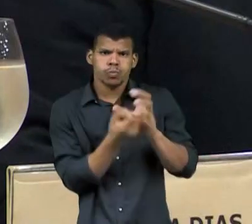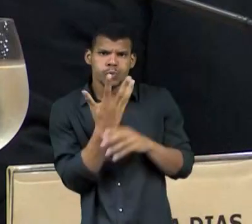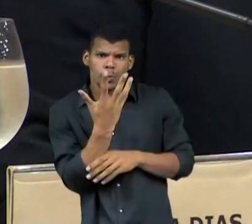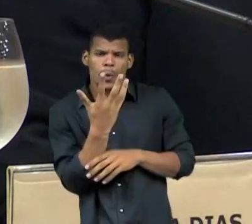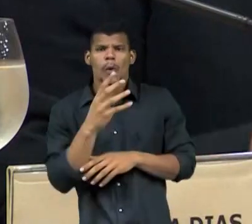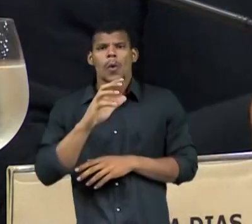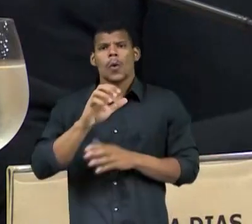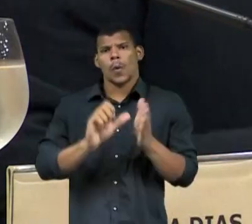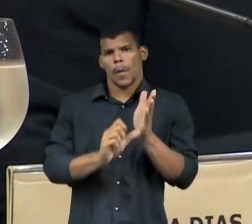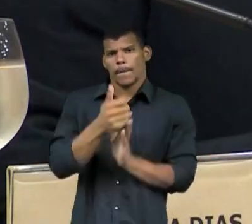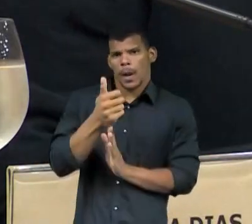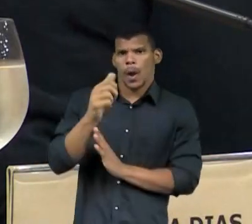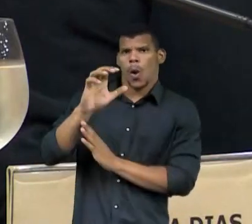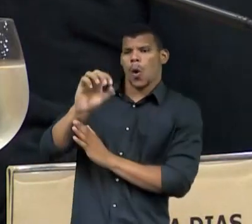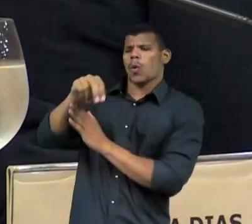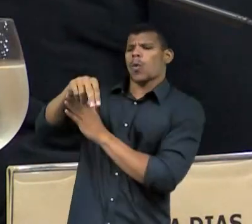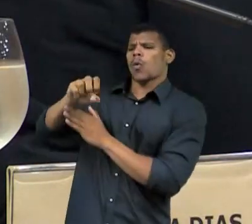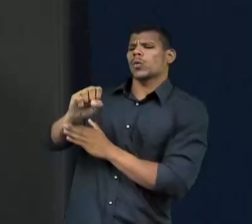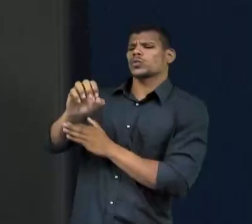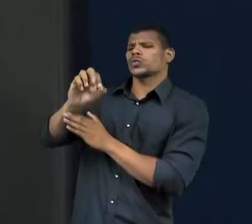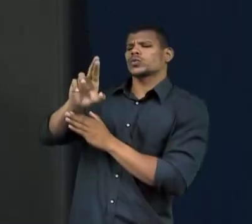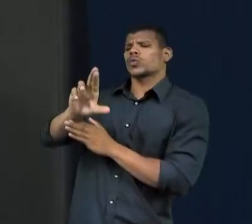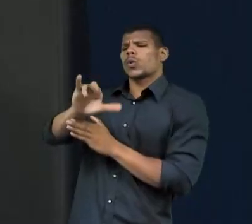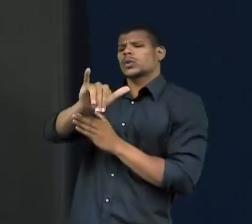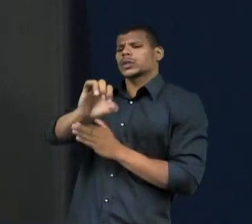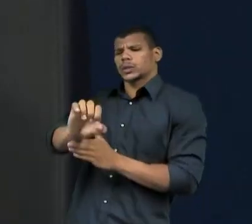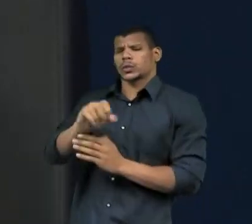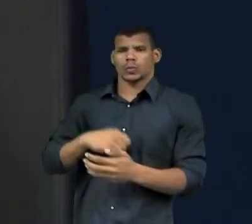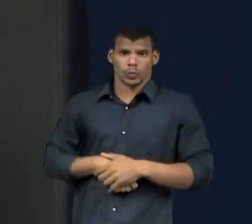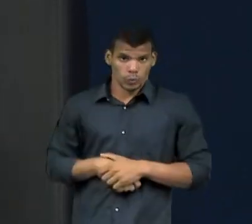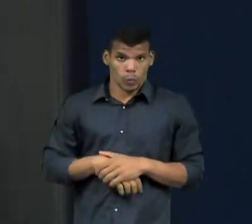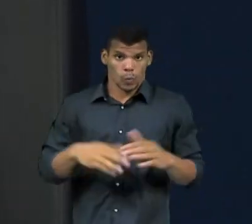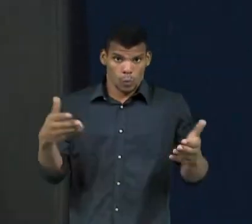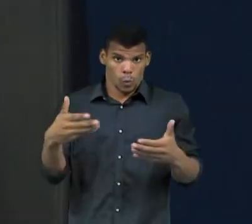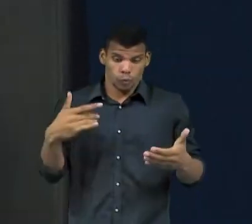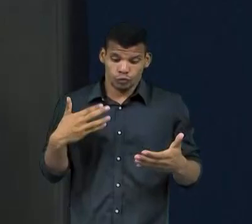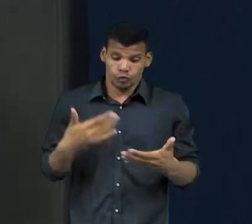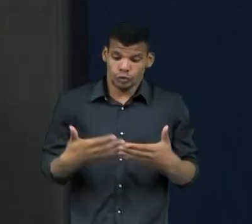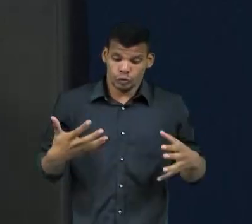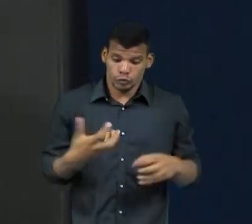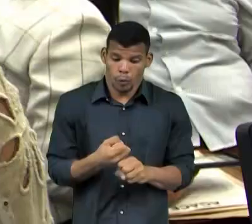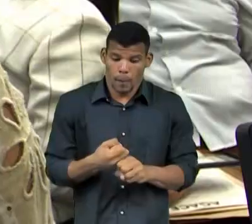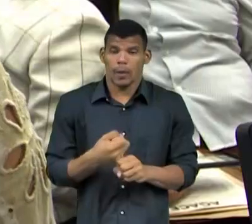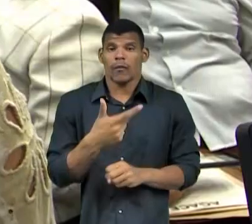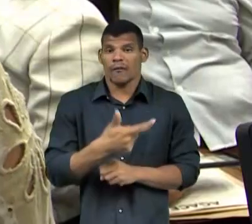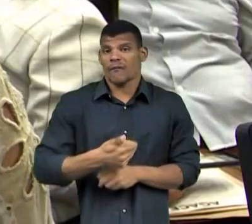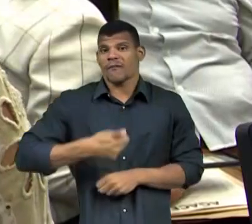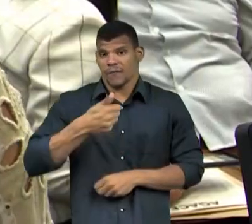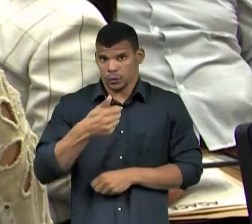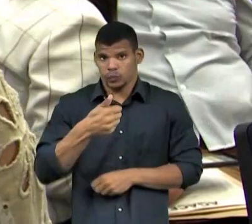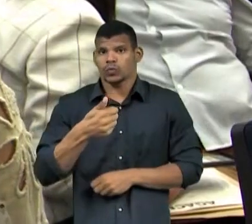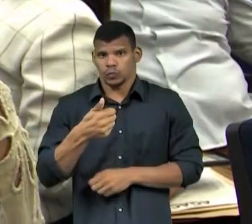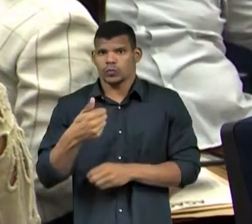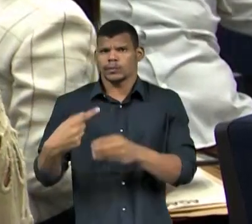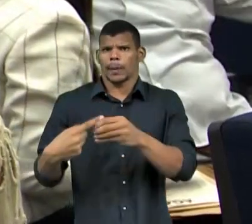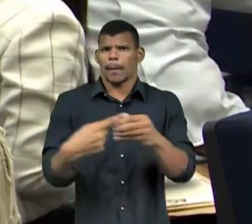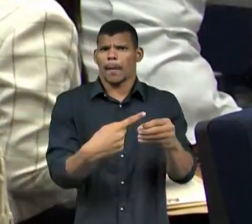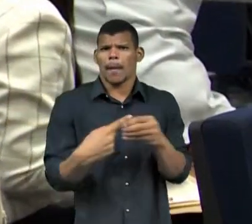Atualmente, 21 estão formados e ativos, envolvendo 172 municípios. Temos um estado